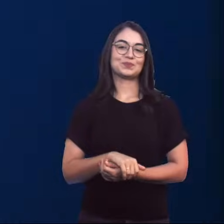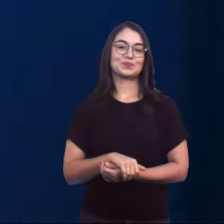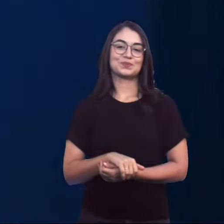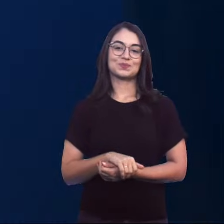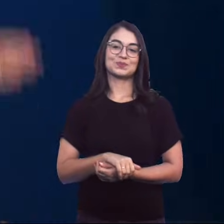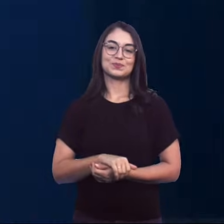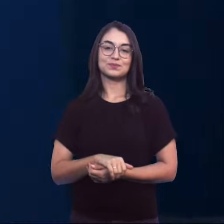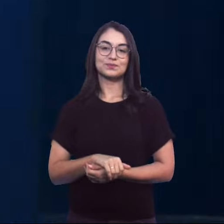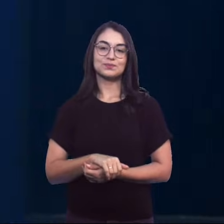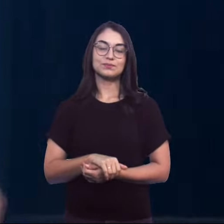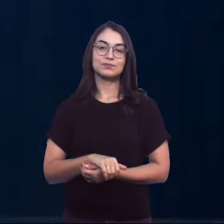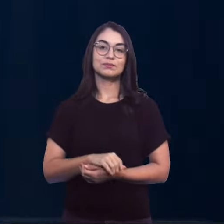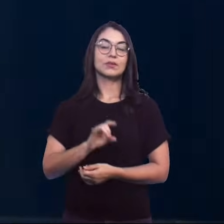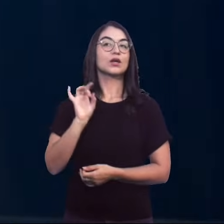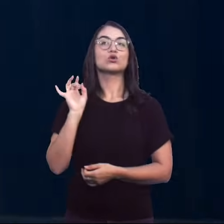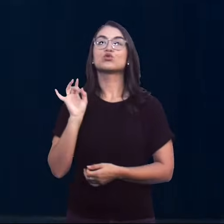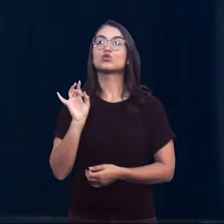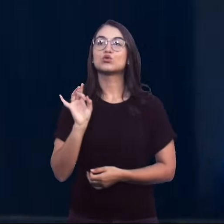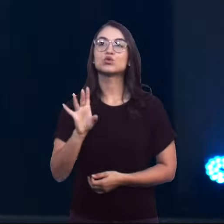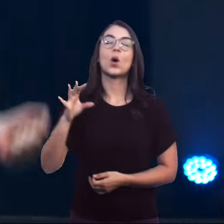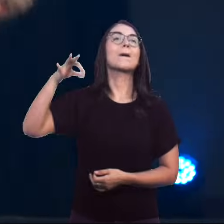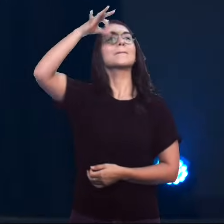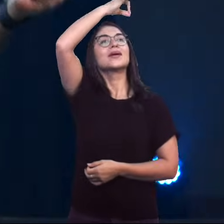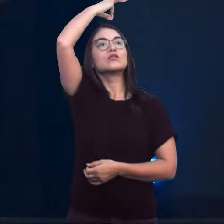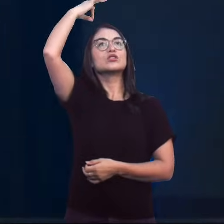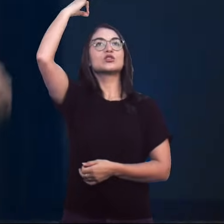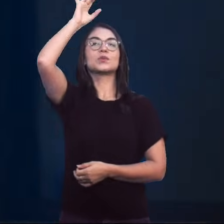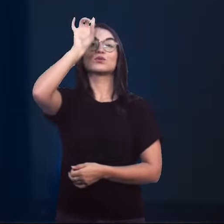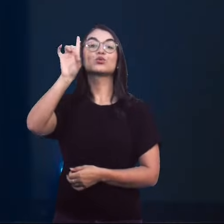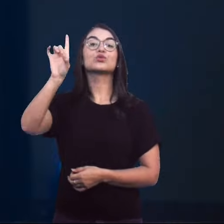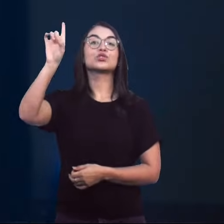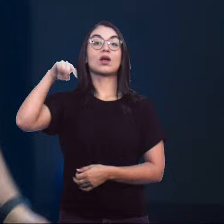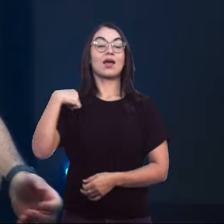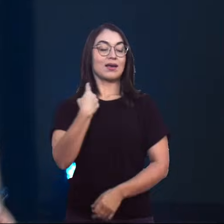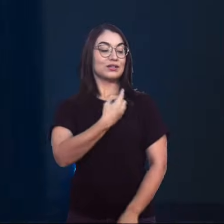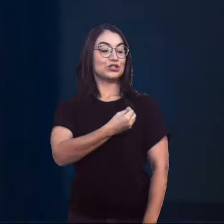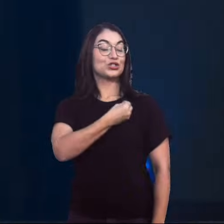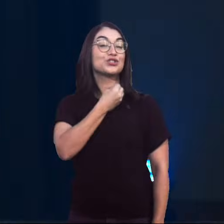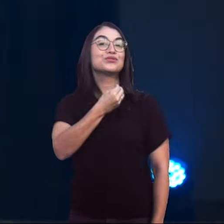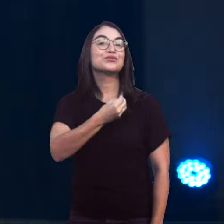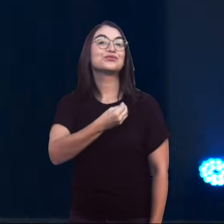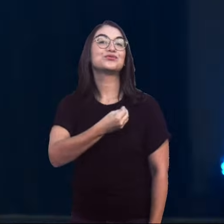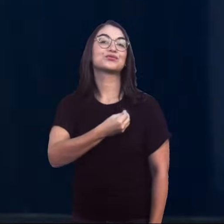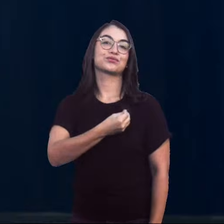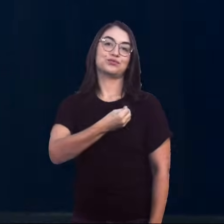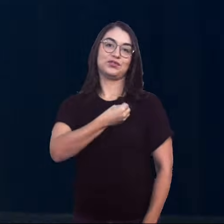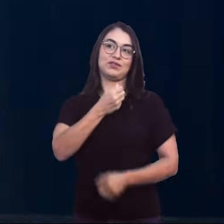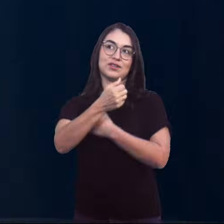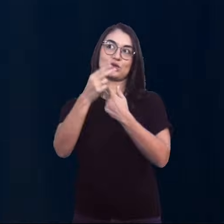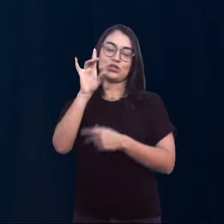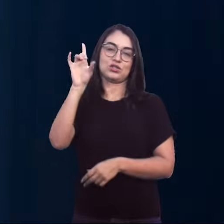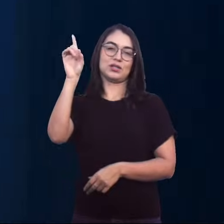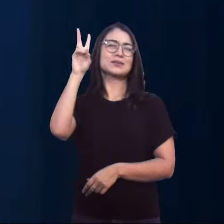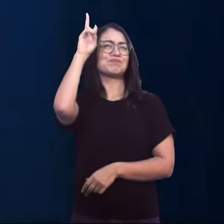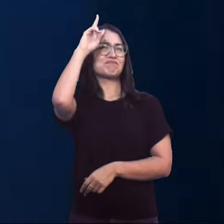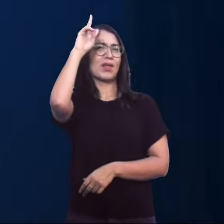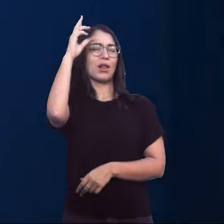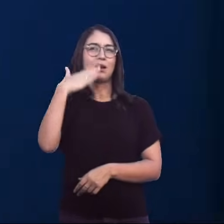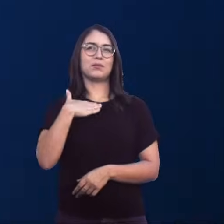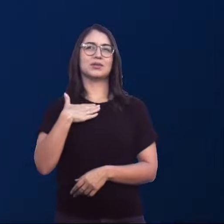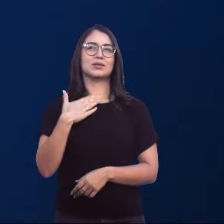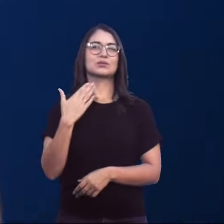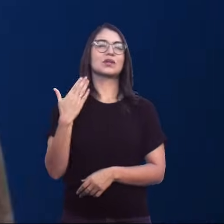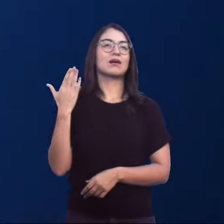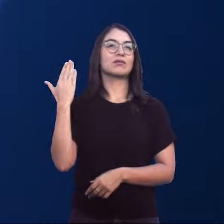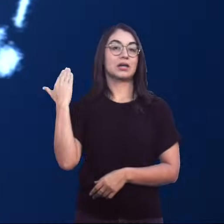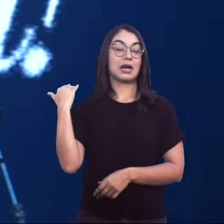Isso. É pelo Espírito que nós vivemos as coisas de Deus. Eu lembro uma vez que eu estava na minha